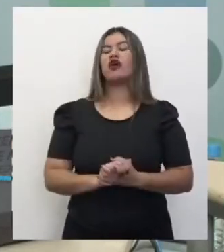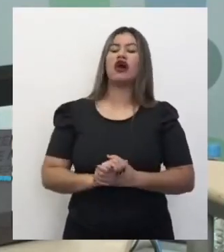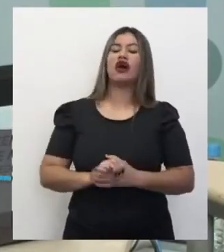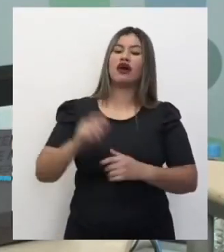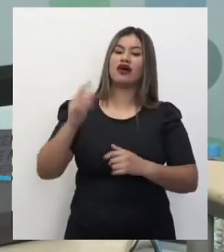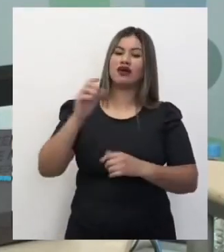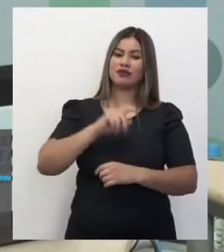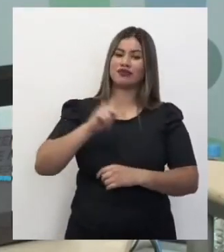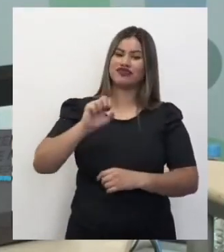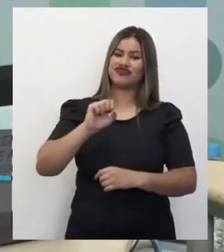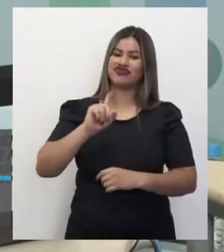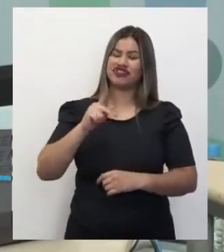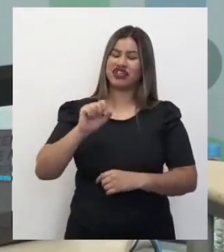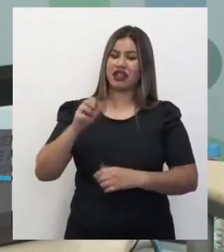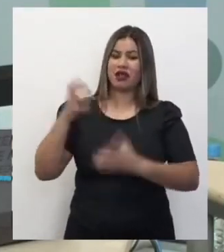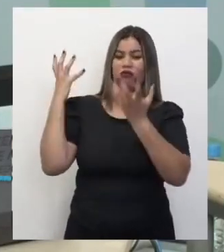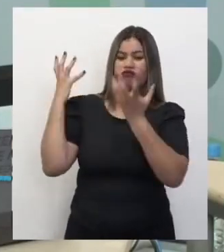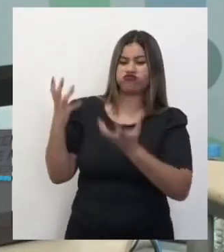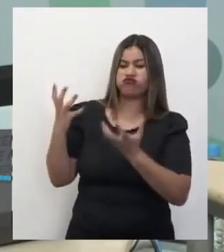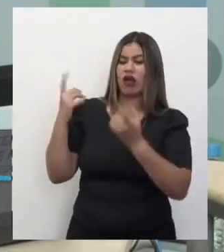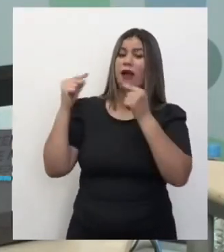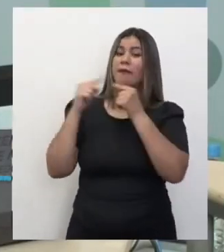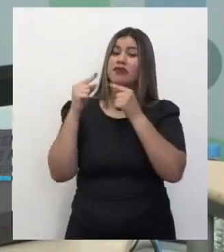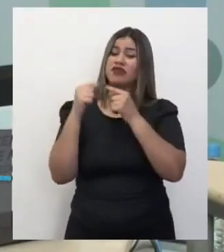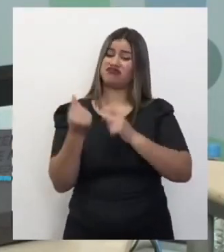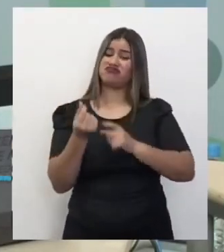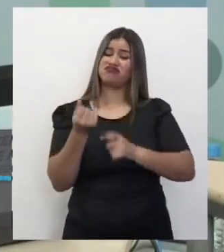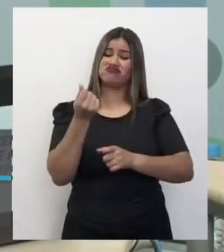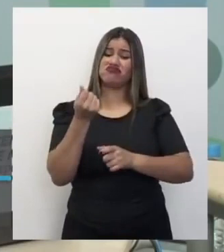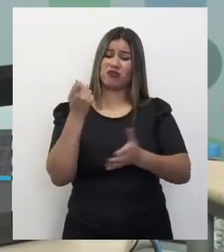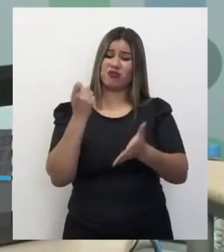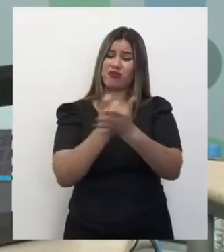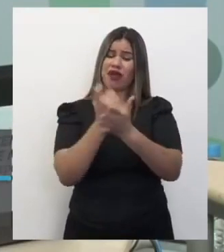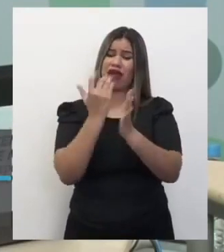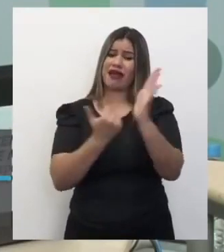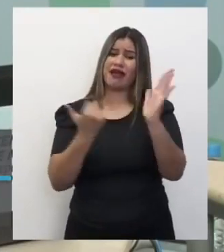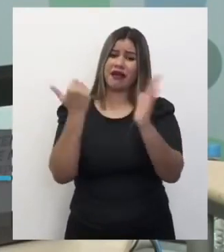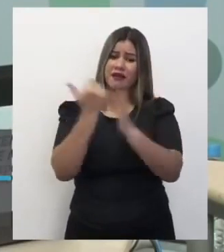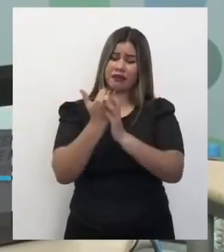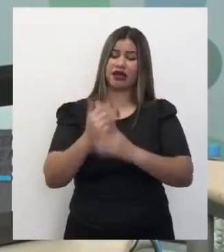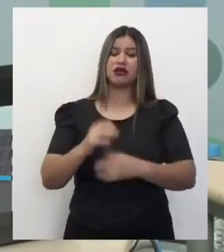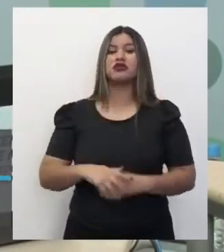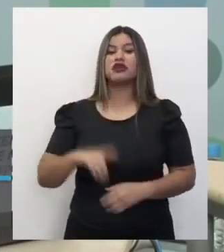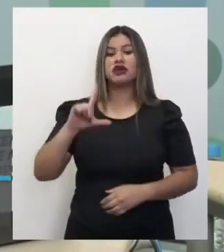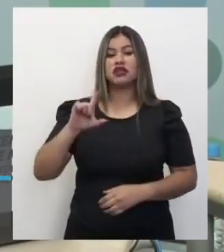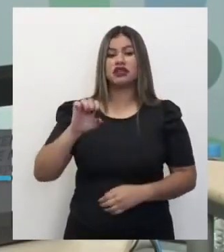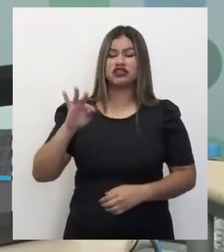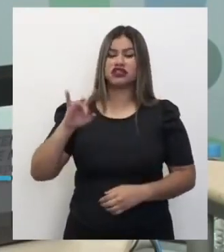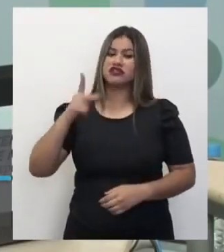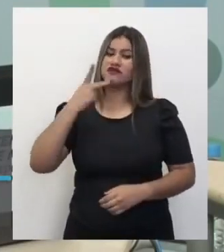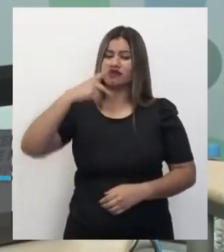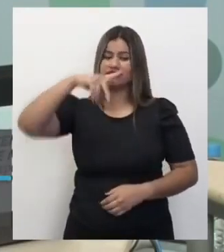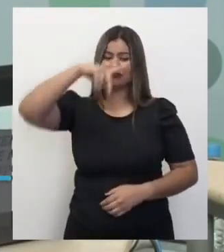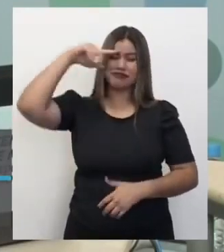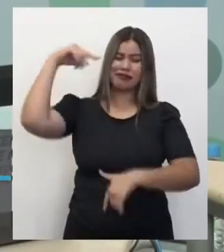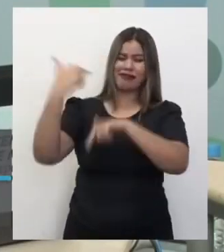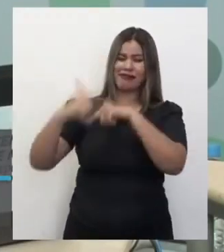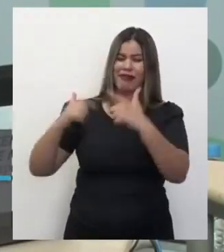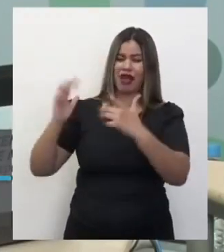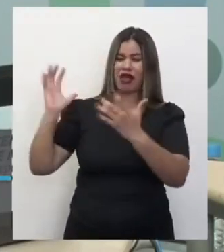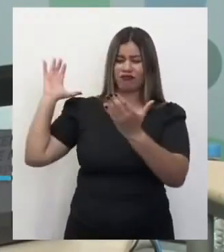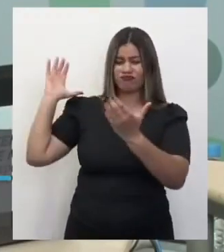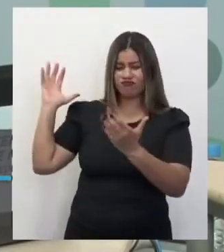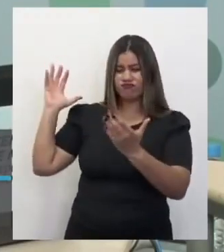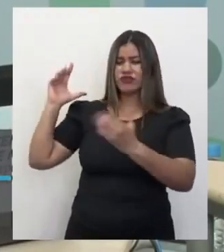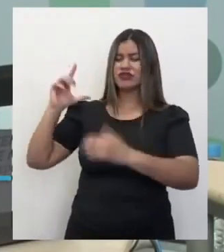aumento, alguém colocou trabalho duro, Letícia da Pro Alessandra, uma